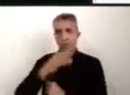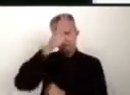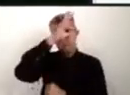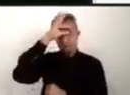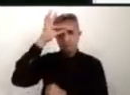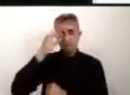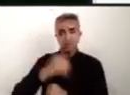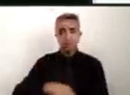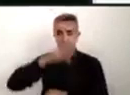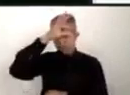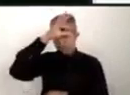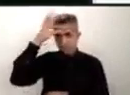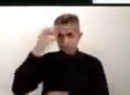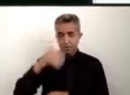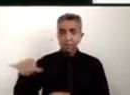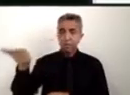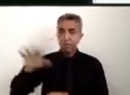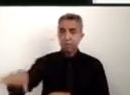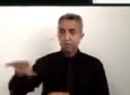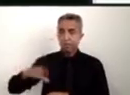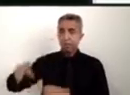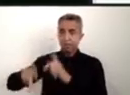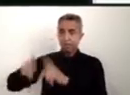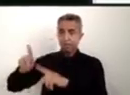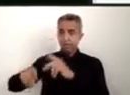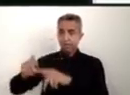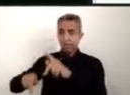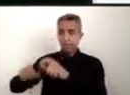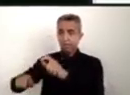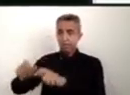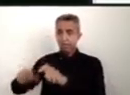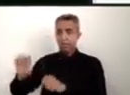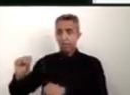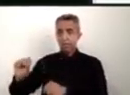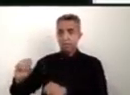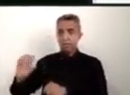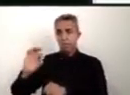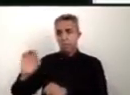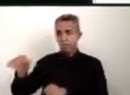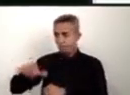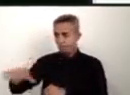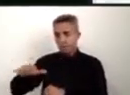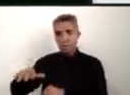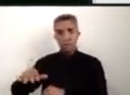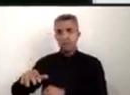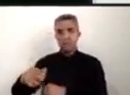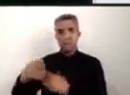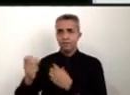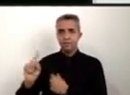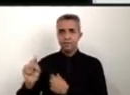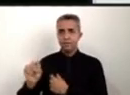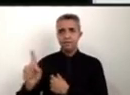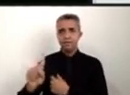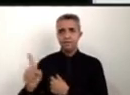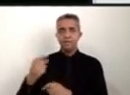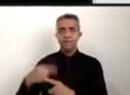dos cuiabanos por fazer uma gestão desastrosa e cheia de escândalos de